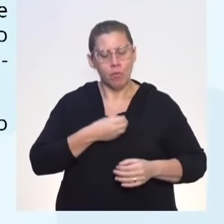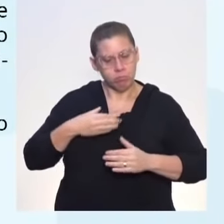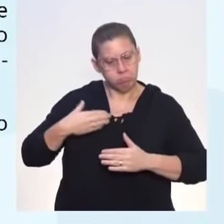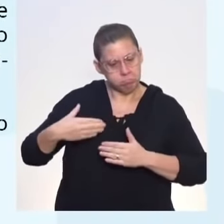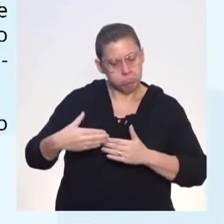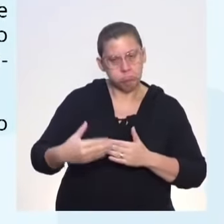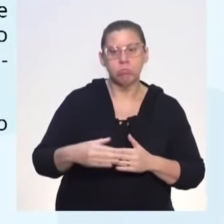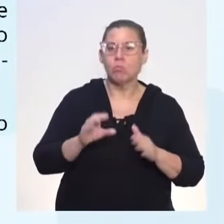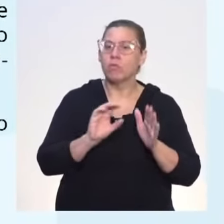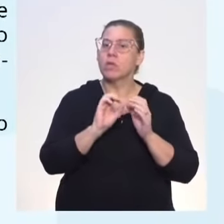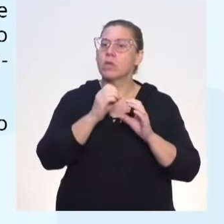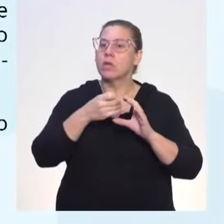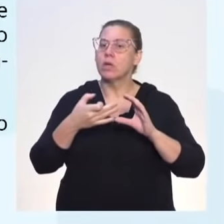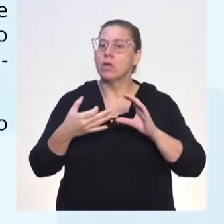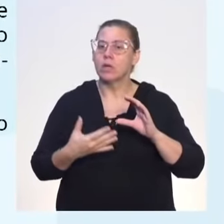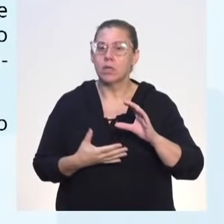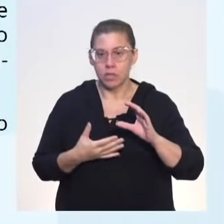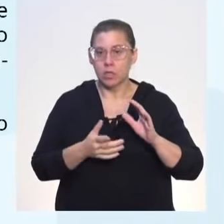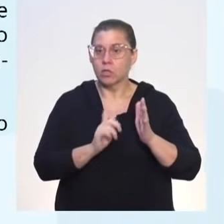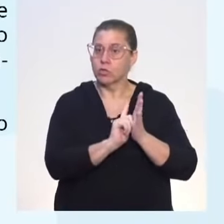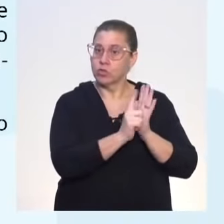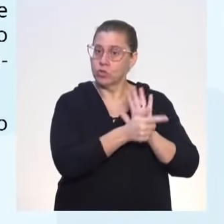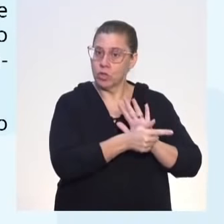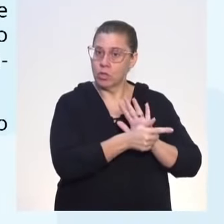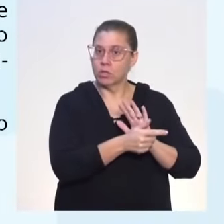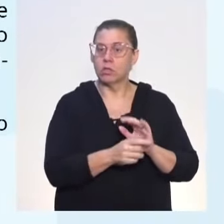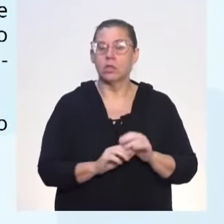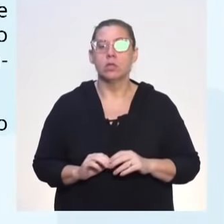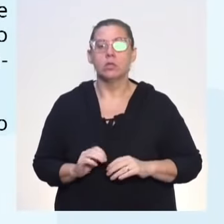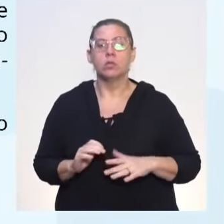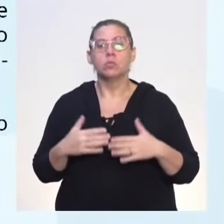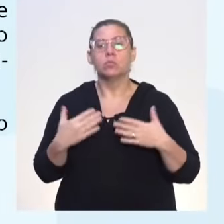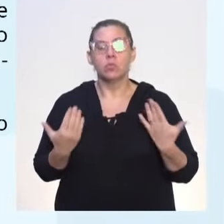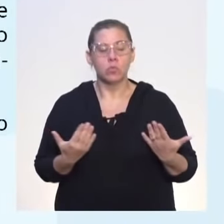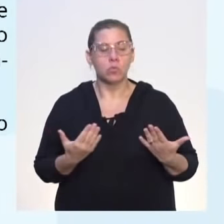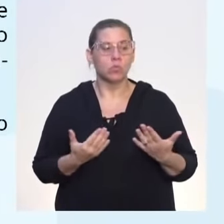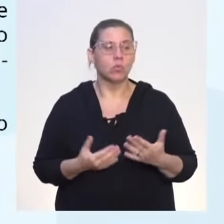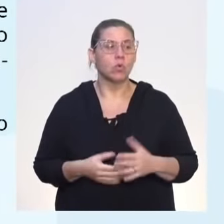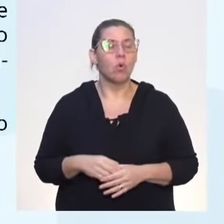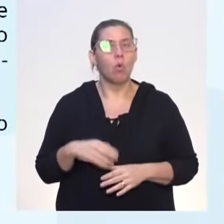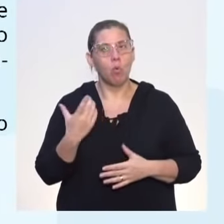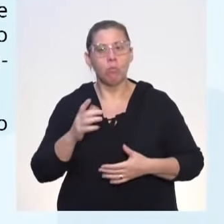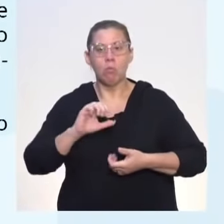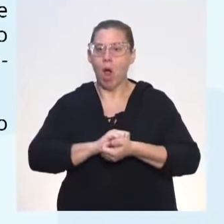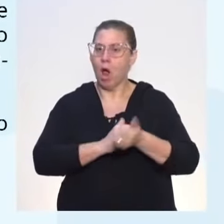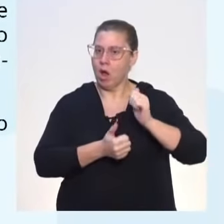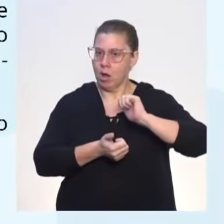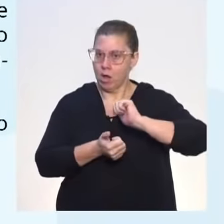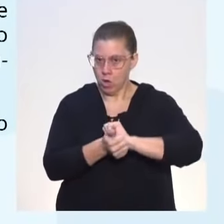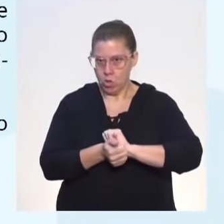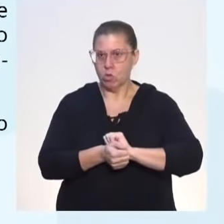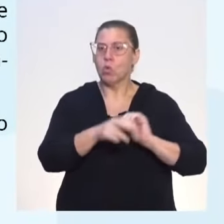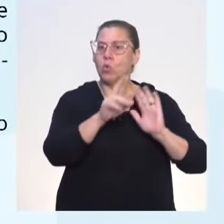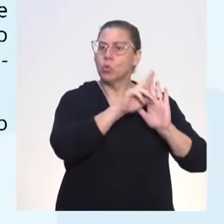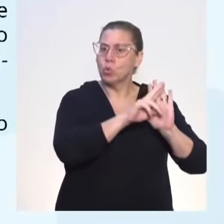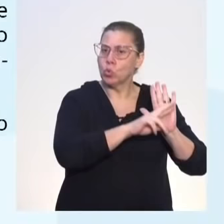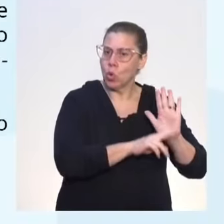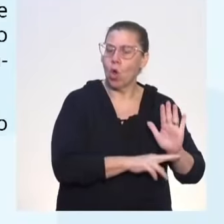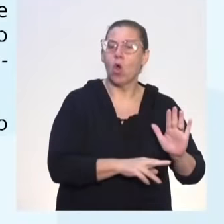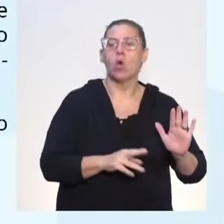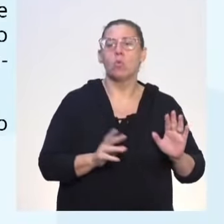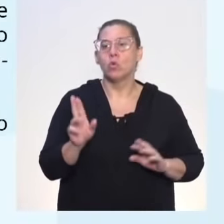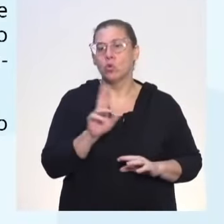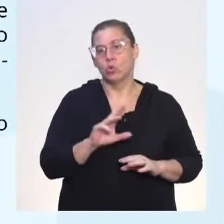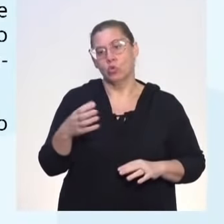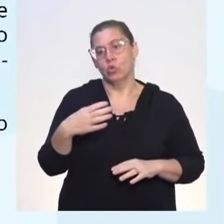as características do gênero em questão, o estabelecimento de coesão, a adequação, a norma padrão e o uso adequado